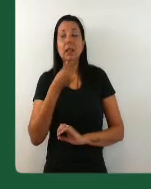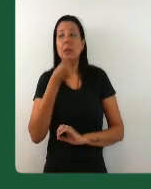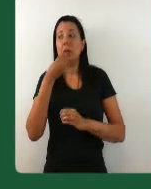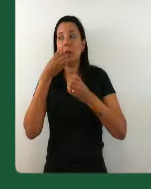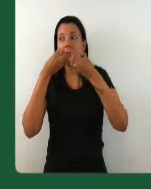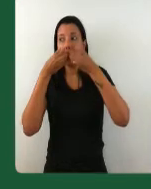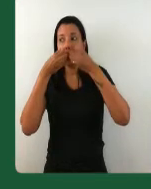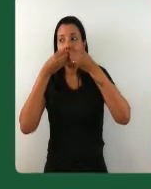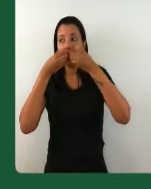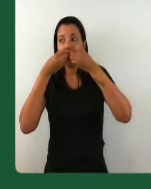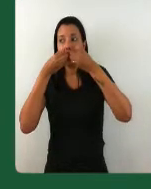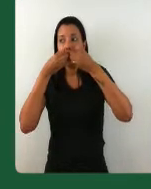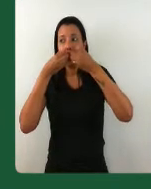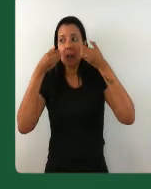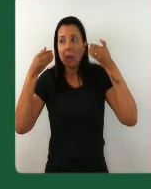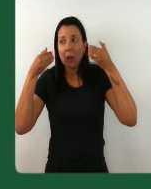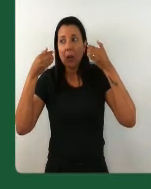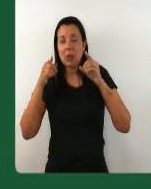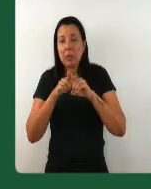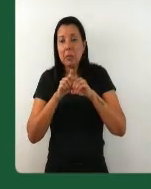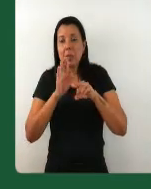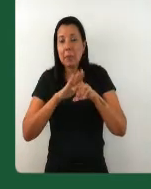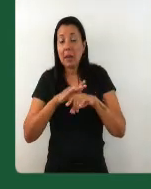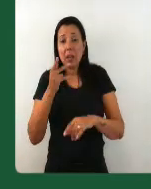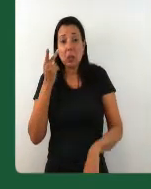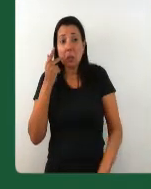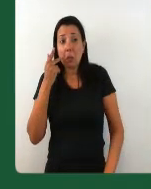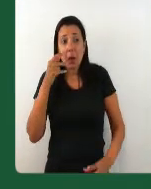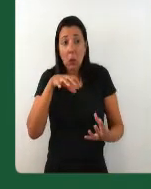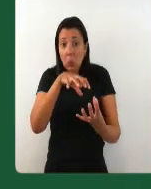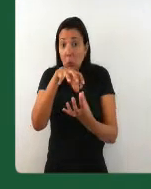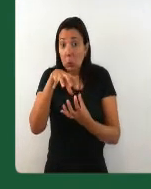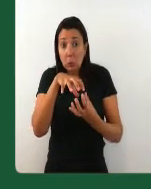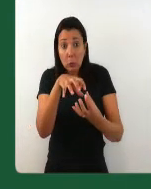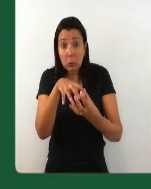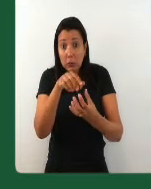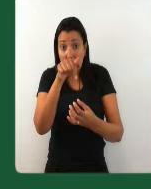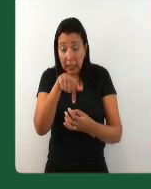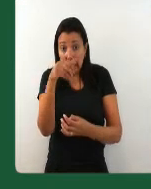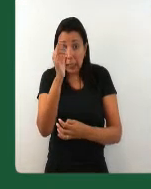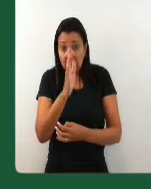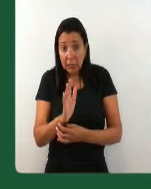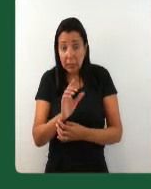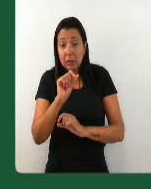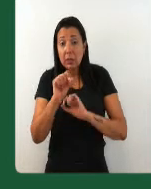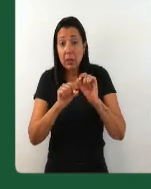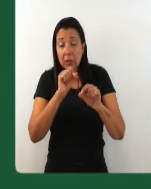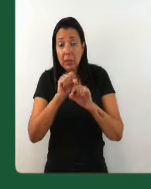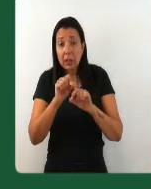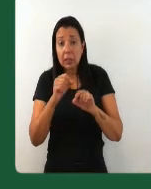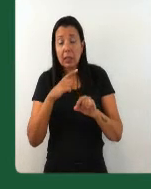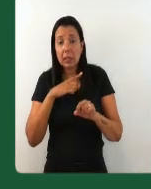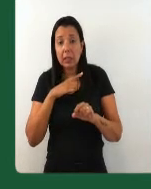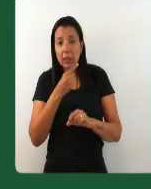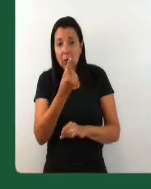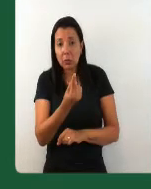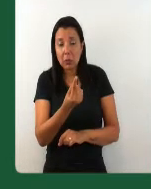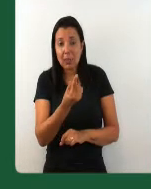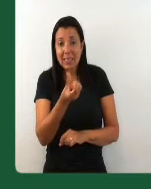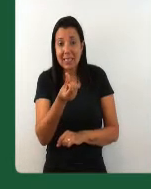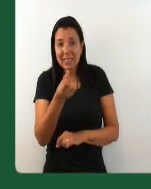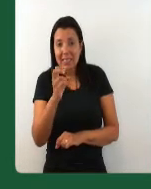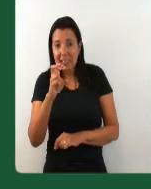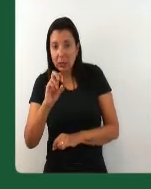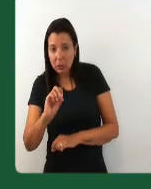lábio-palatina é a deformidade craniofacial mais comum no mundo e aqui no Brasil ela ocorre 1 para cada